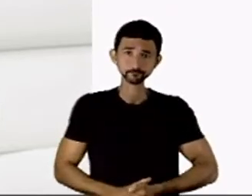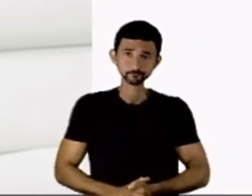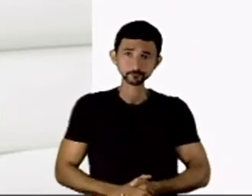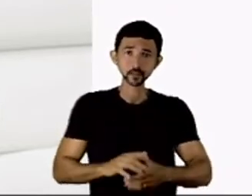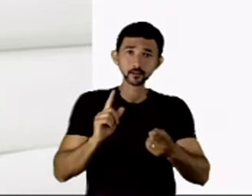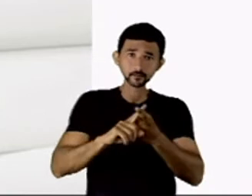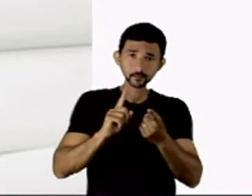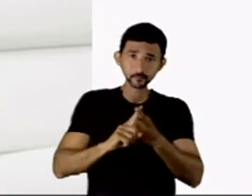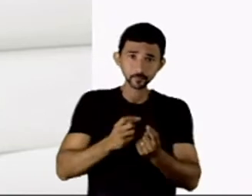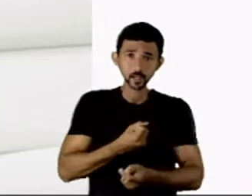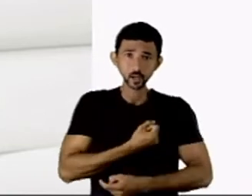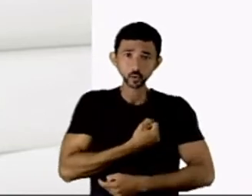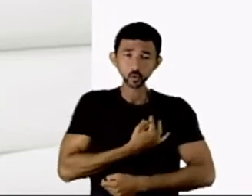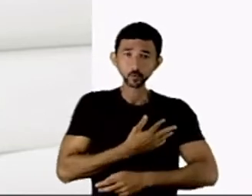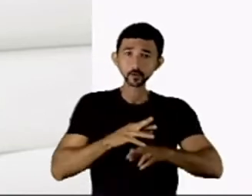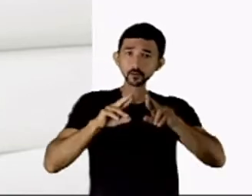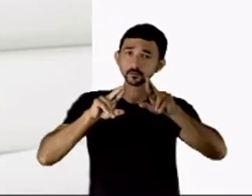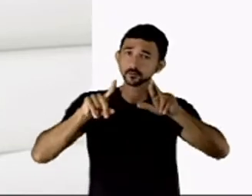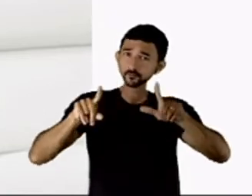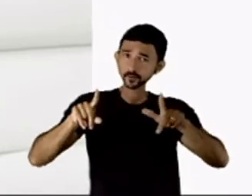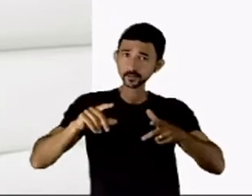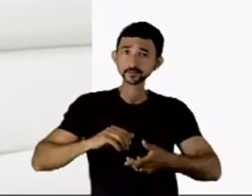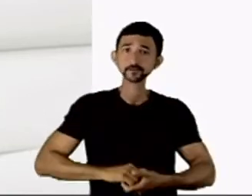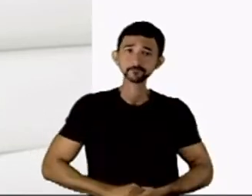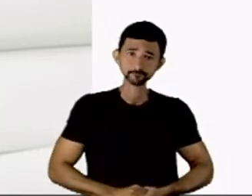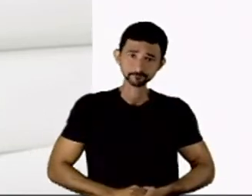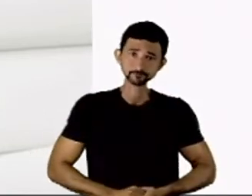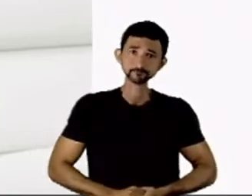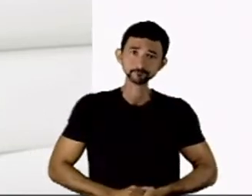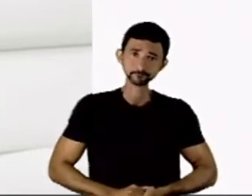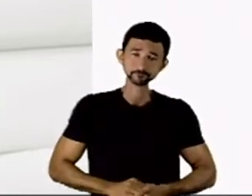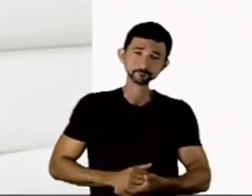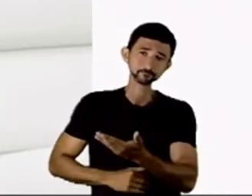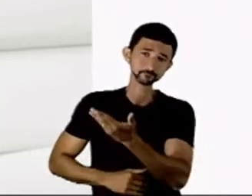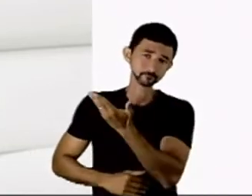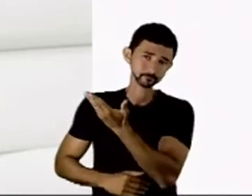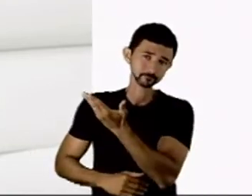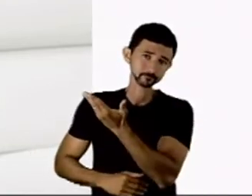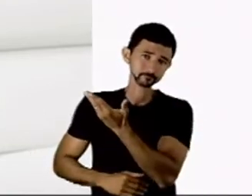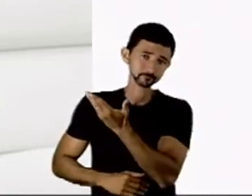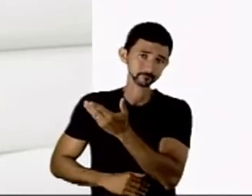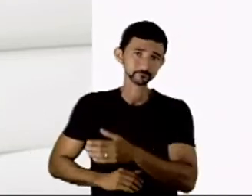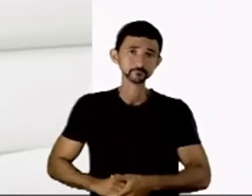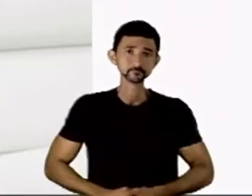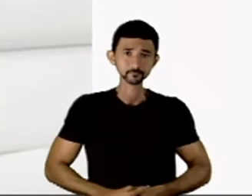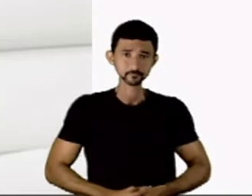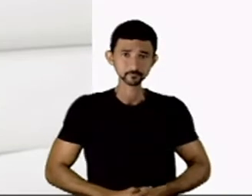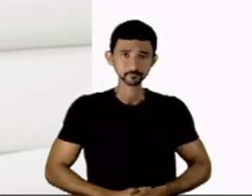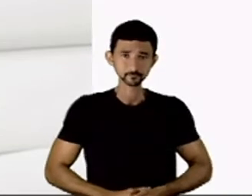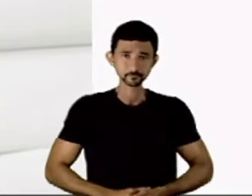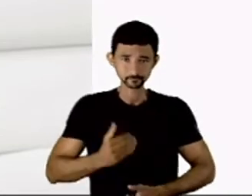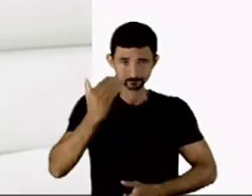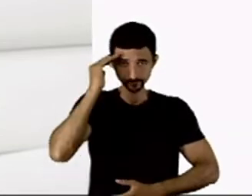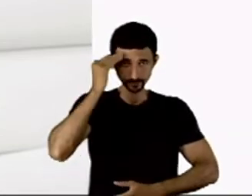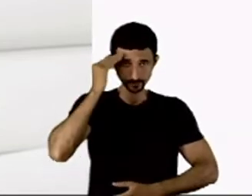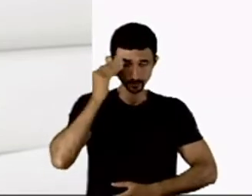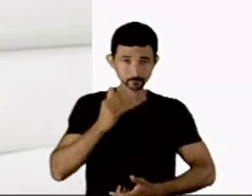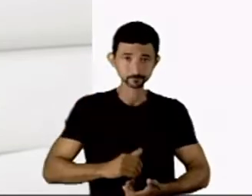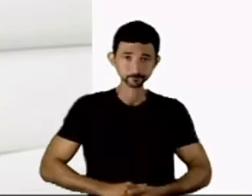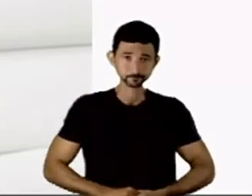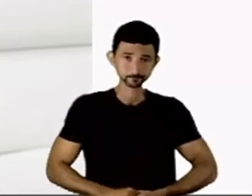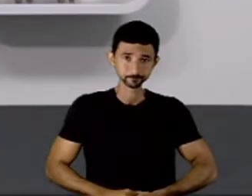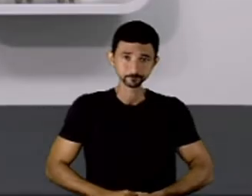E a multiplicação de números que não são parecidos, tá? Números diferentes, tá certo? Olha aqui para